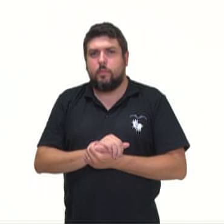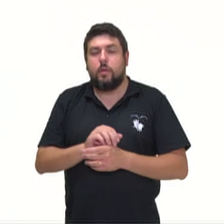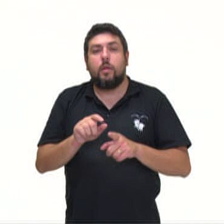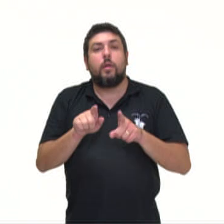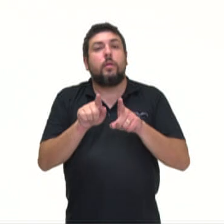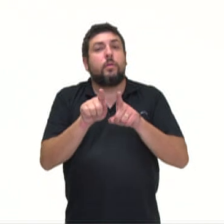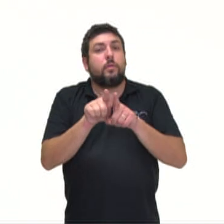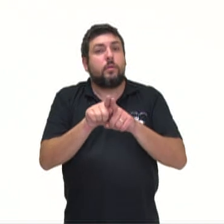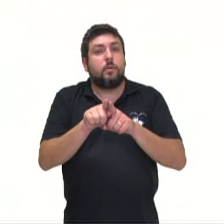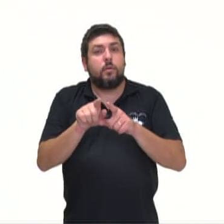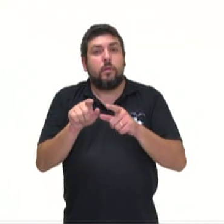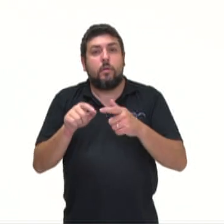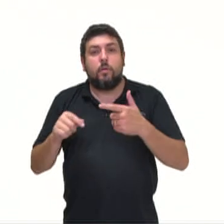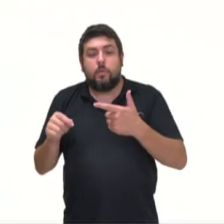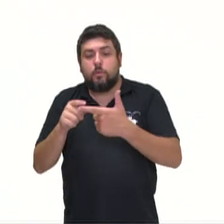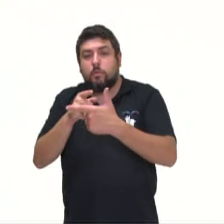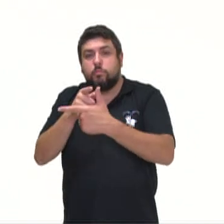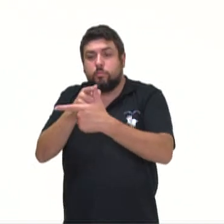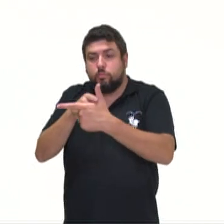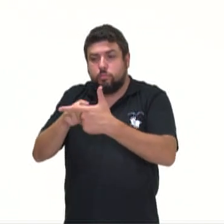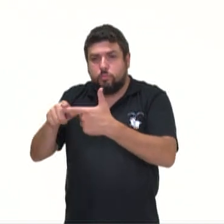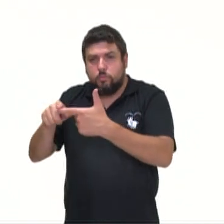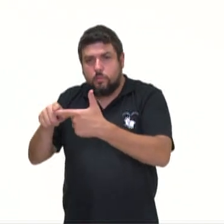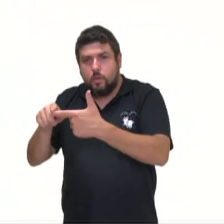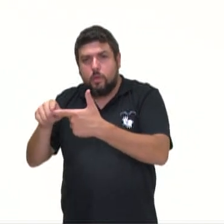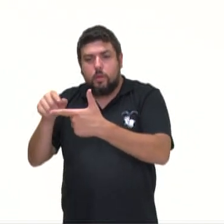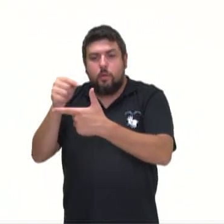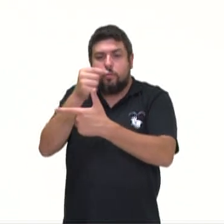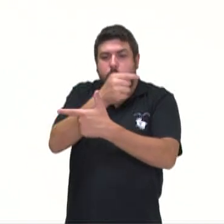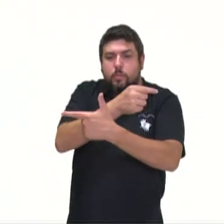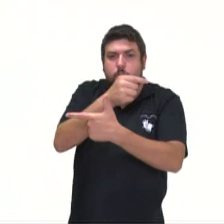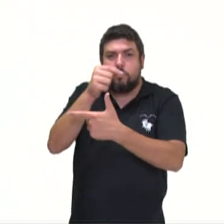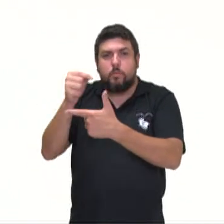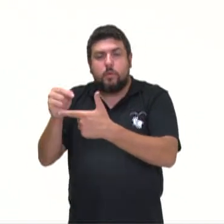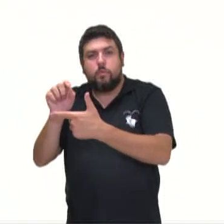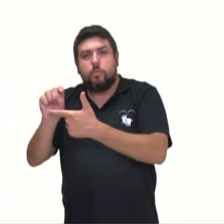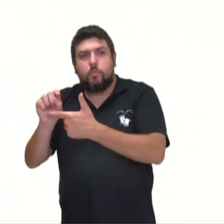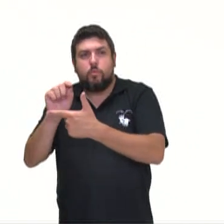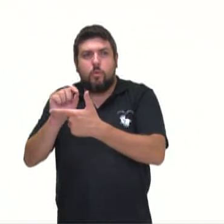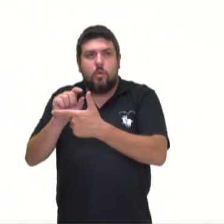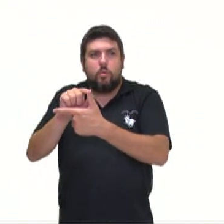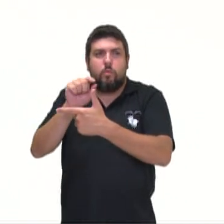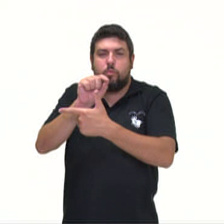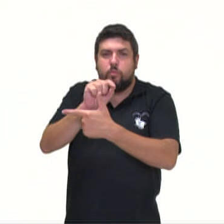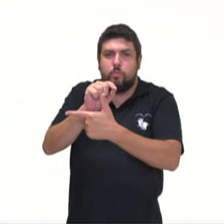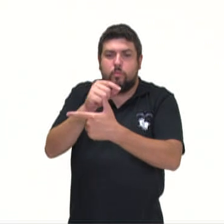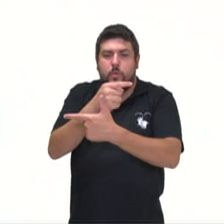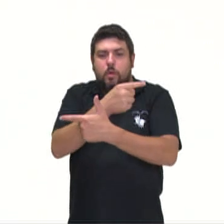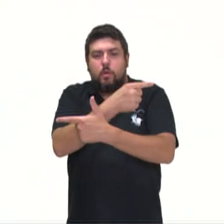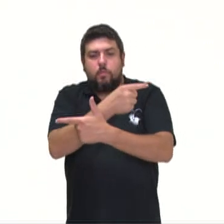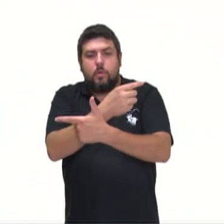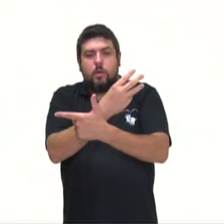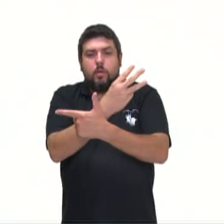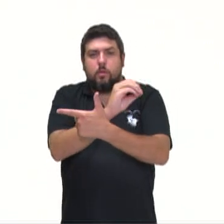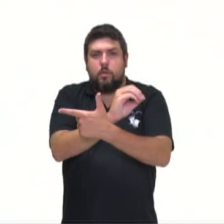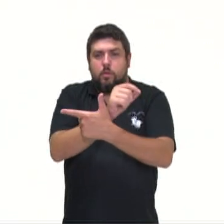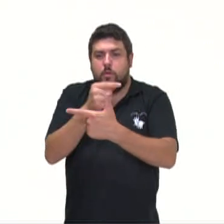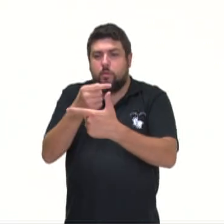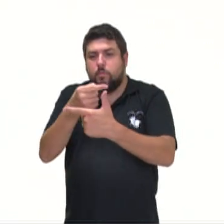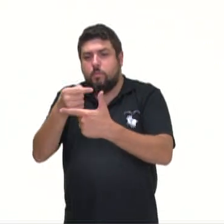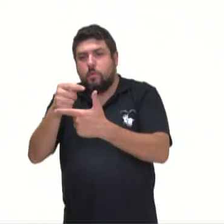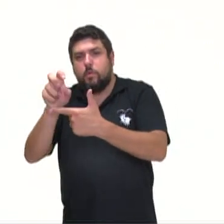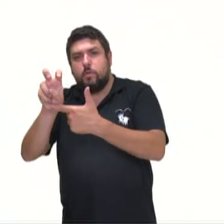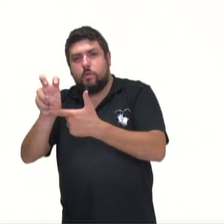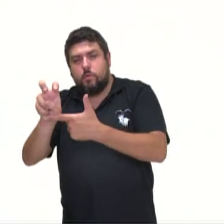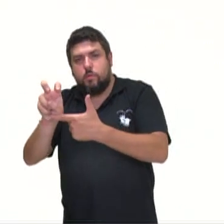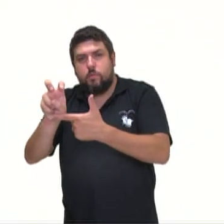dois valores com o mesmo sinal. Isso mesmo, dividimos dois valores, só que agora com um sinal negativo.